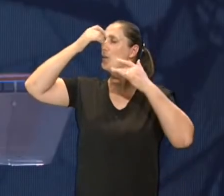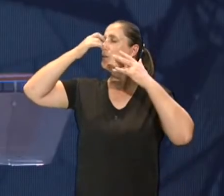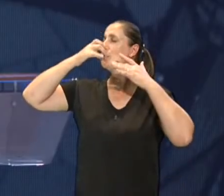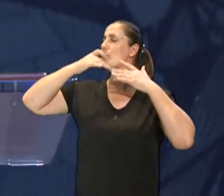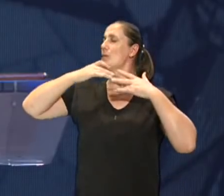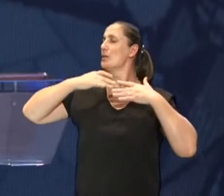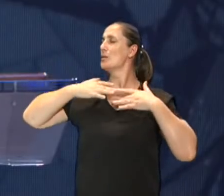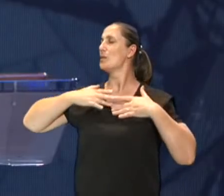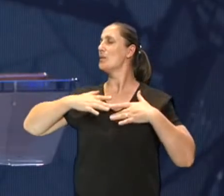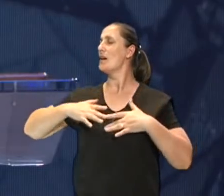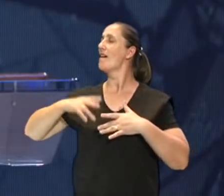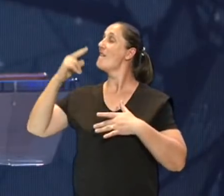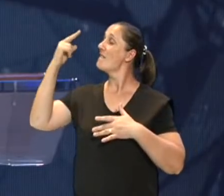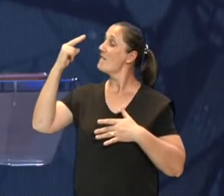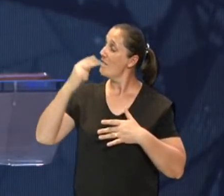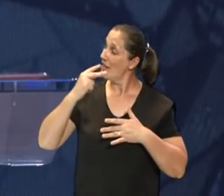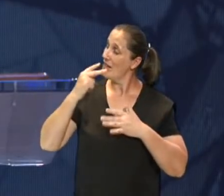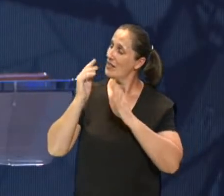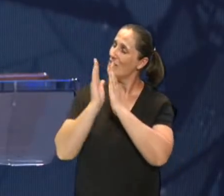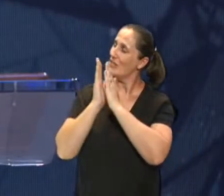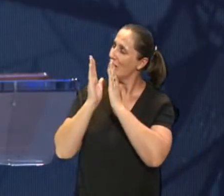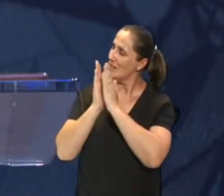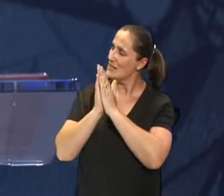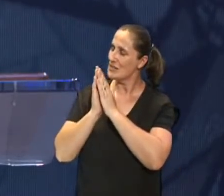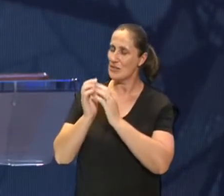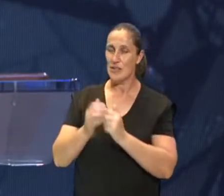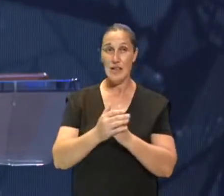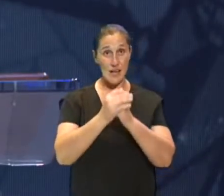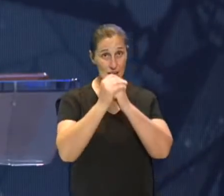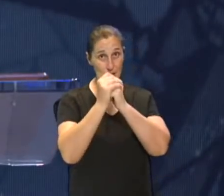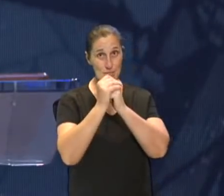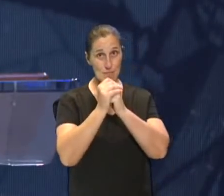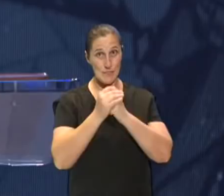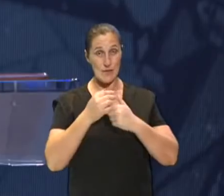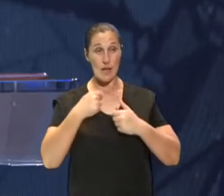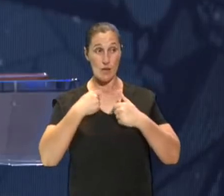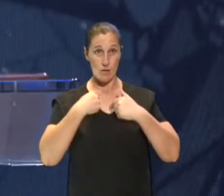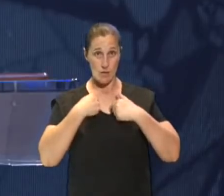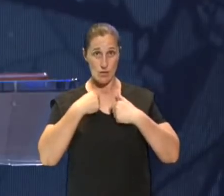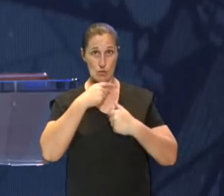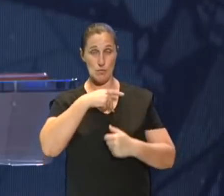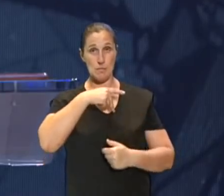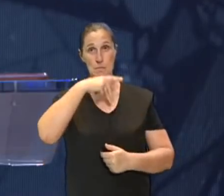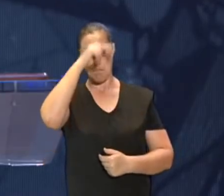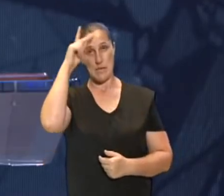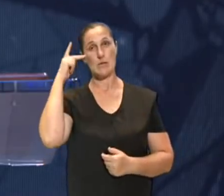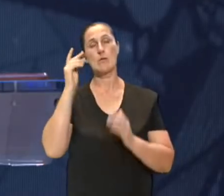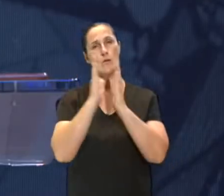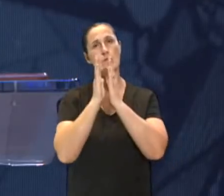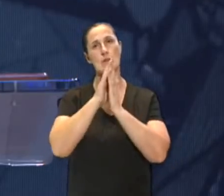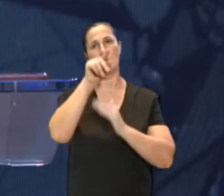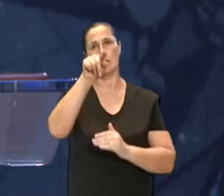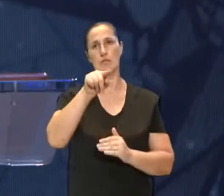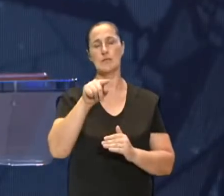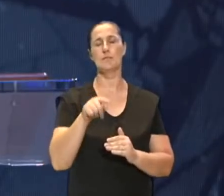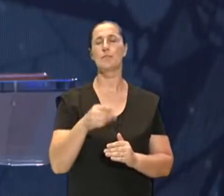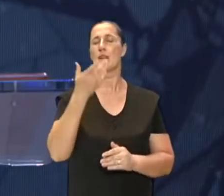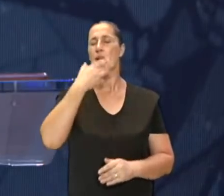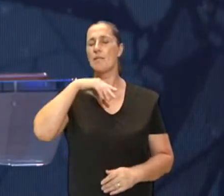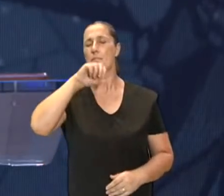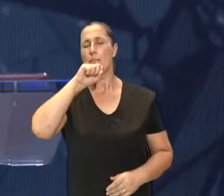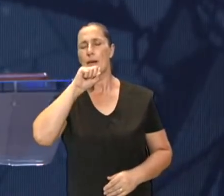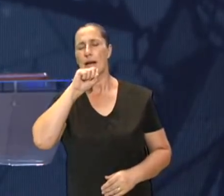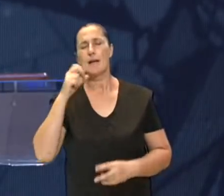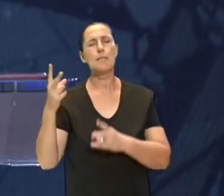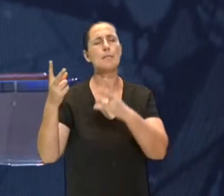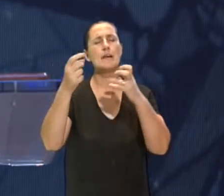Escuta a minha oração. Amém. Agora eu quero orar por você. Pai, escuta a oração do teu povo, como o Senhor escutou a